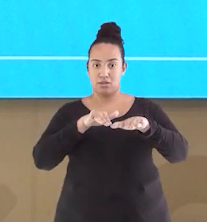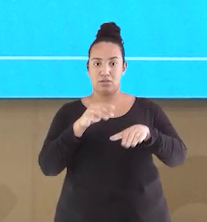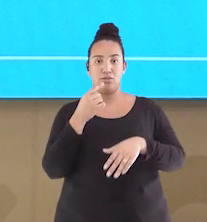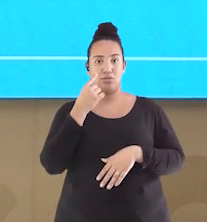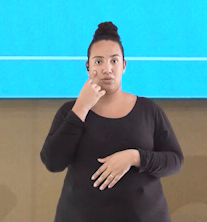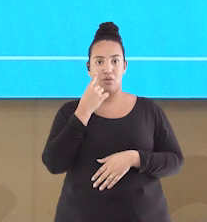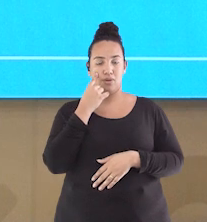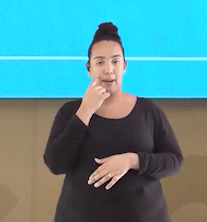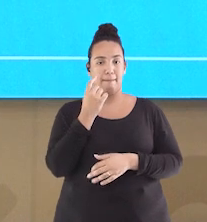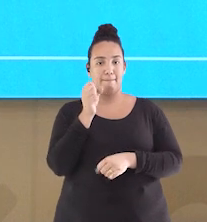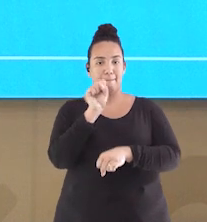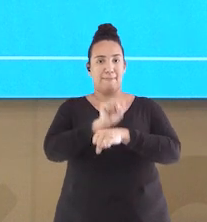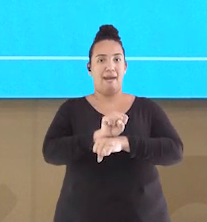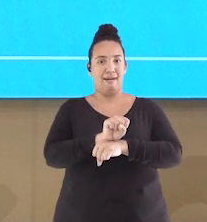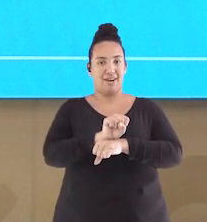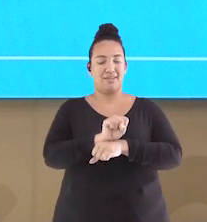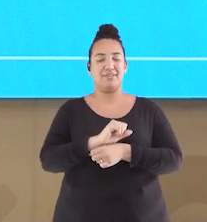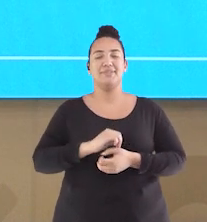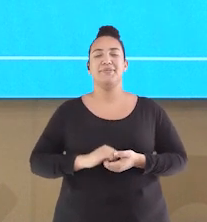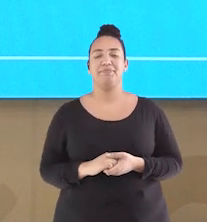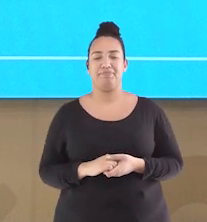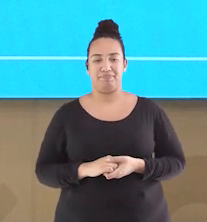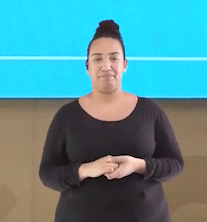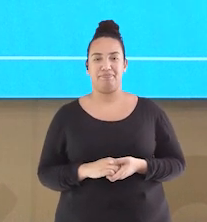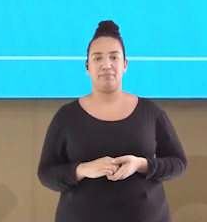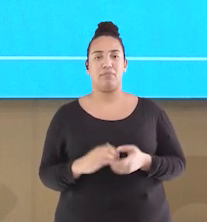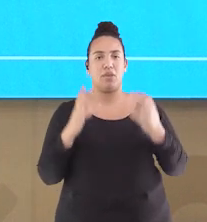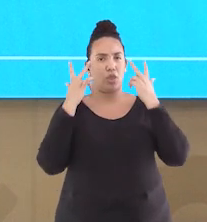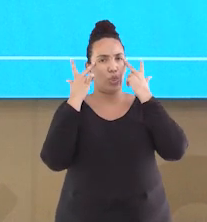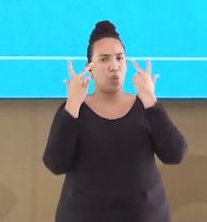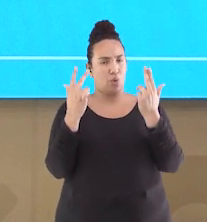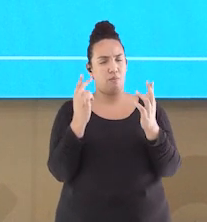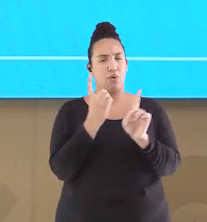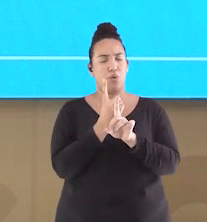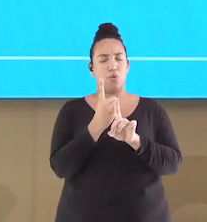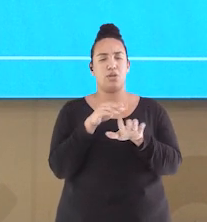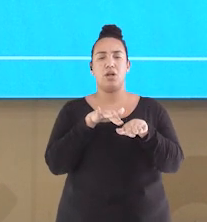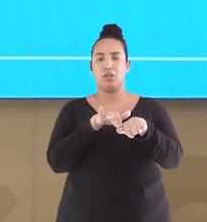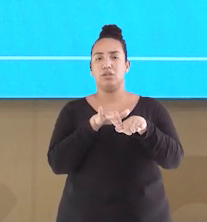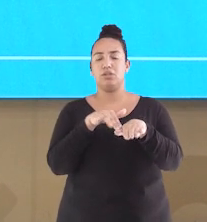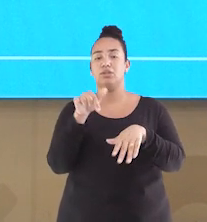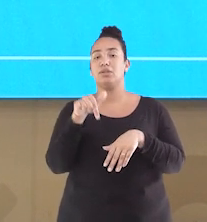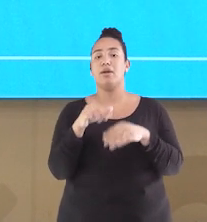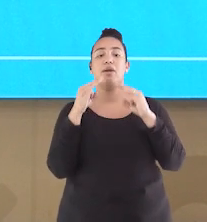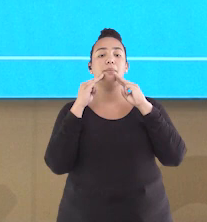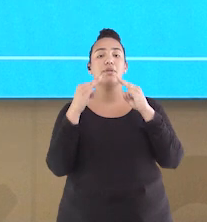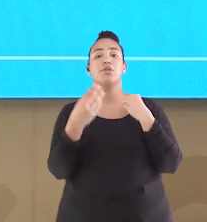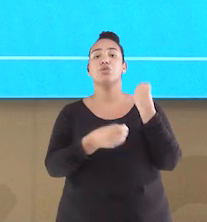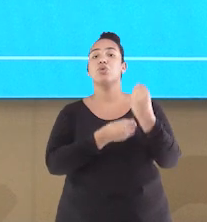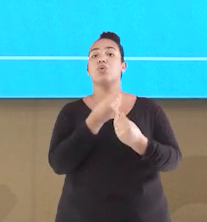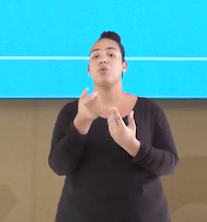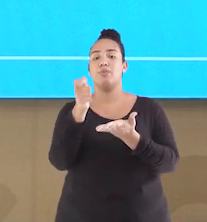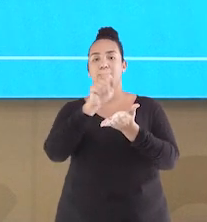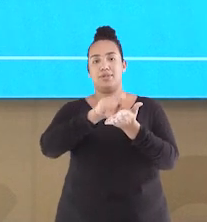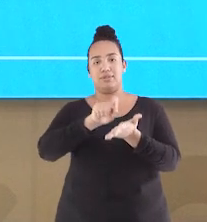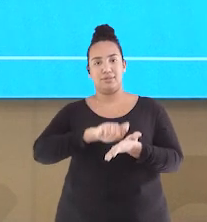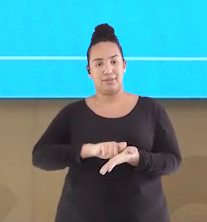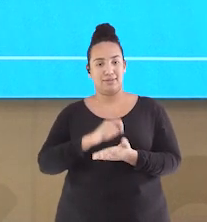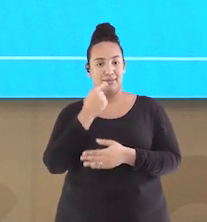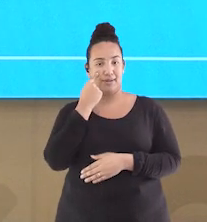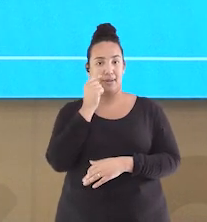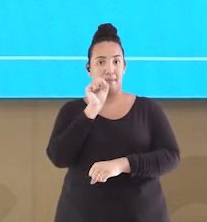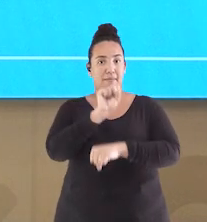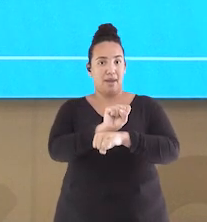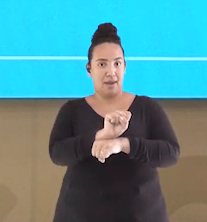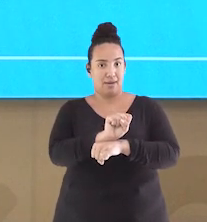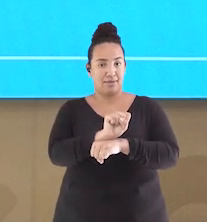pare. É uma placa muito comum no trânsito. A mensagem é transmitida através da escrita. Pare.